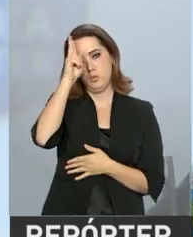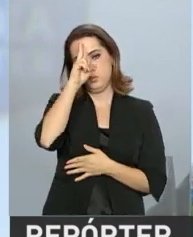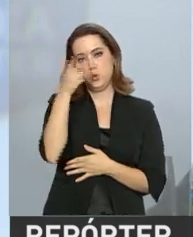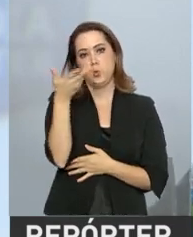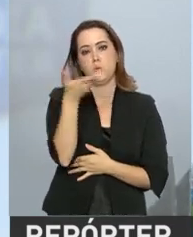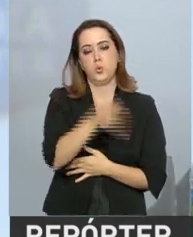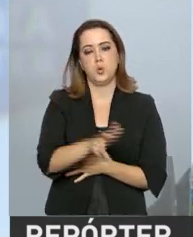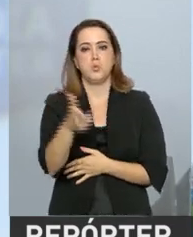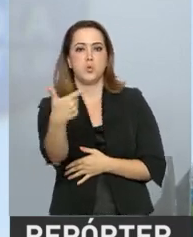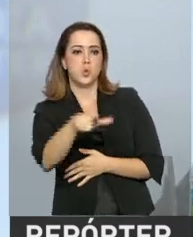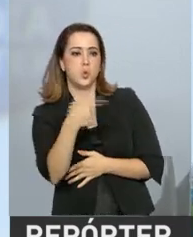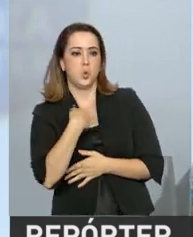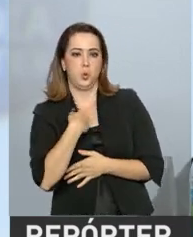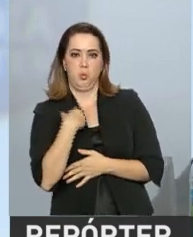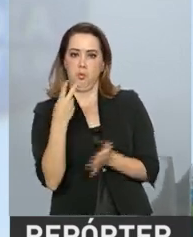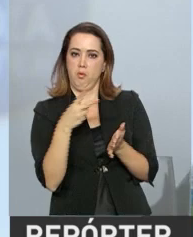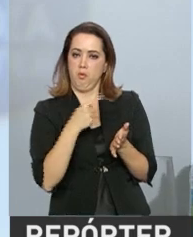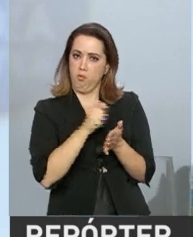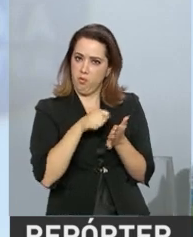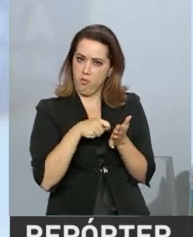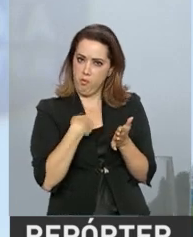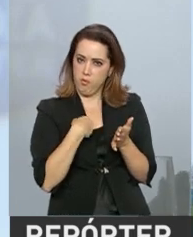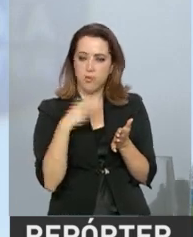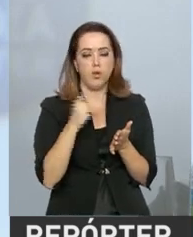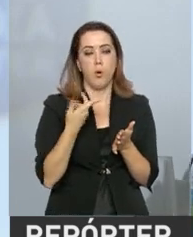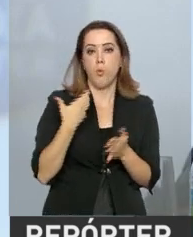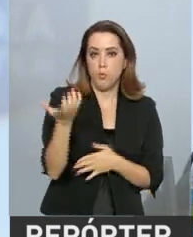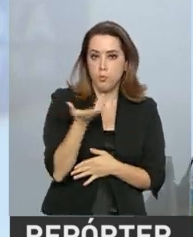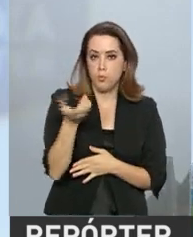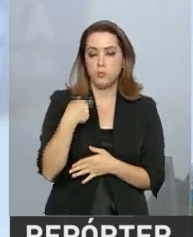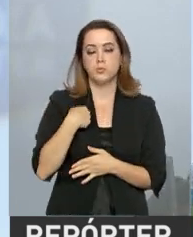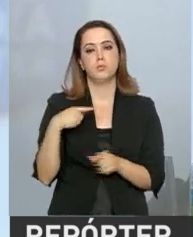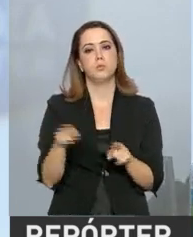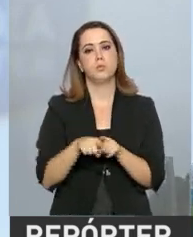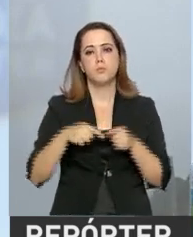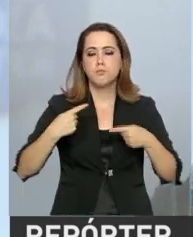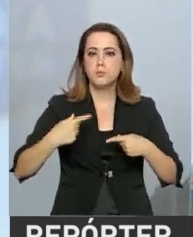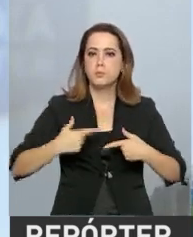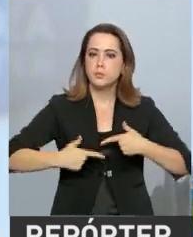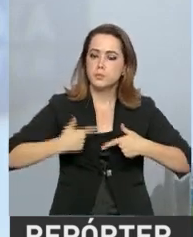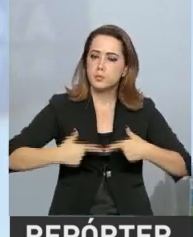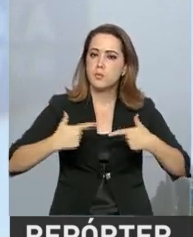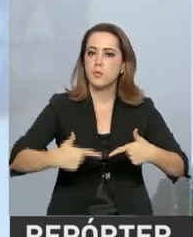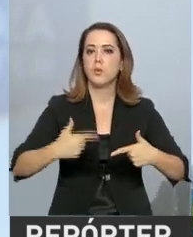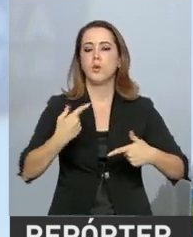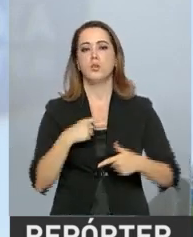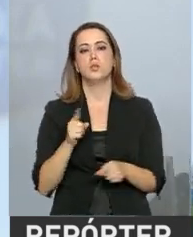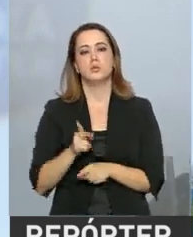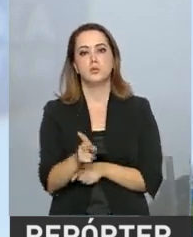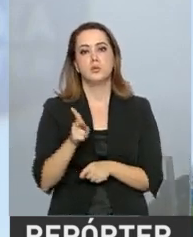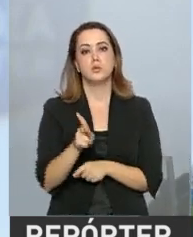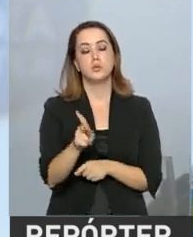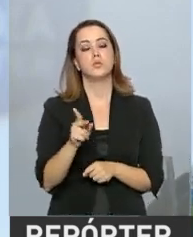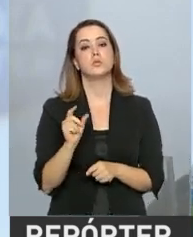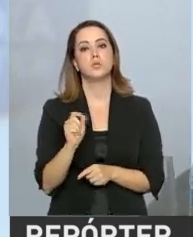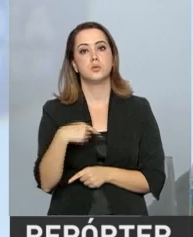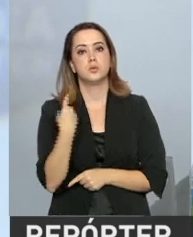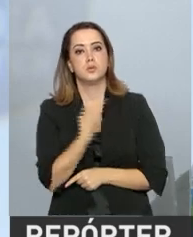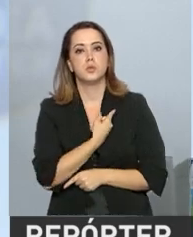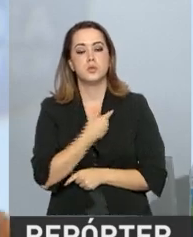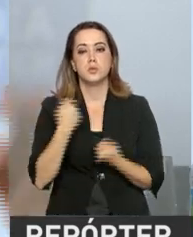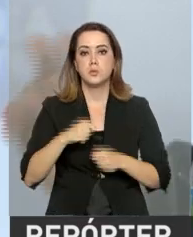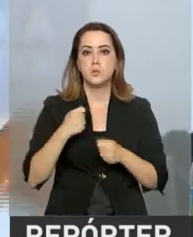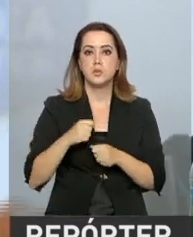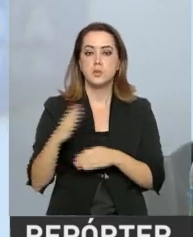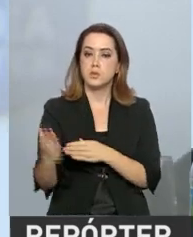escreva. Nós precisamos de lutar mais um pouco e por isso nós temos que contar como estamos contando